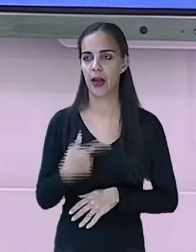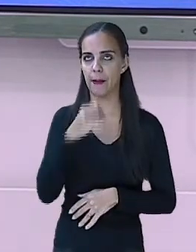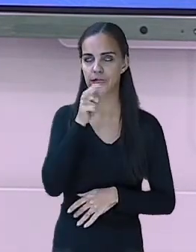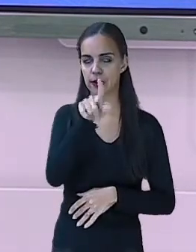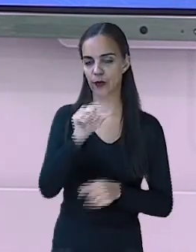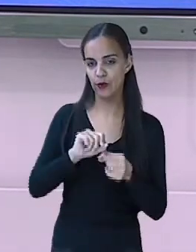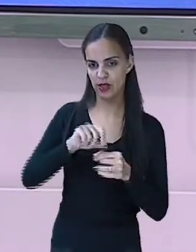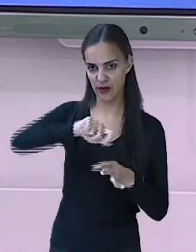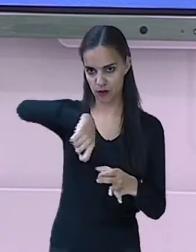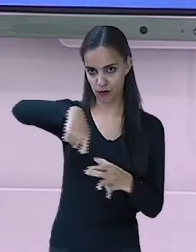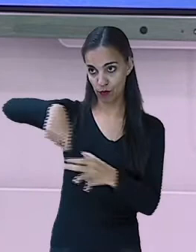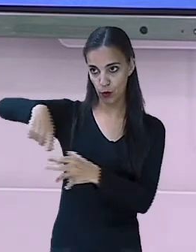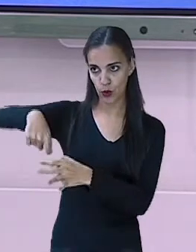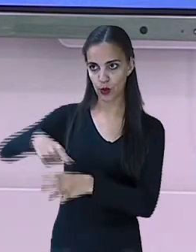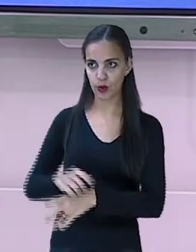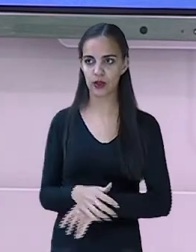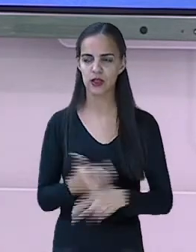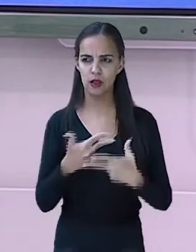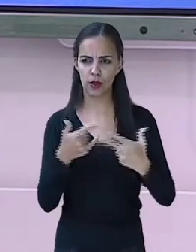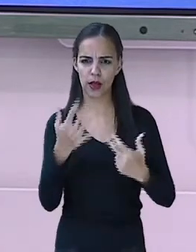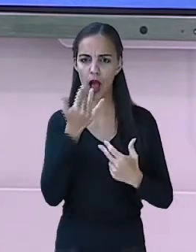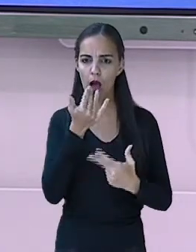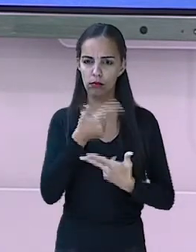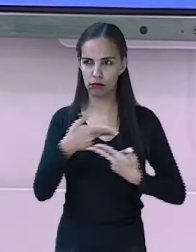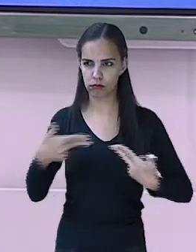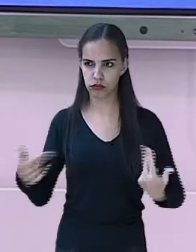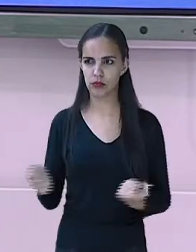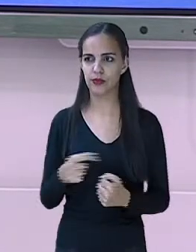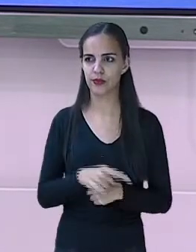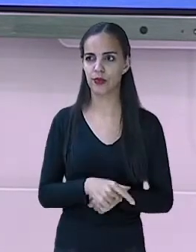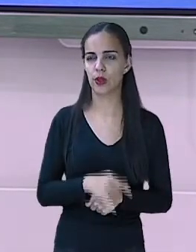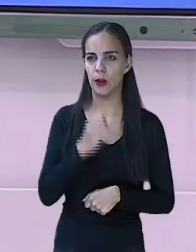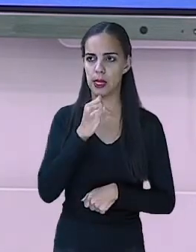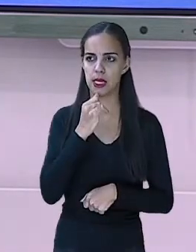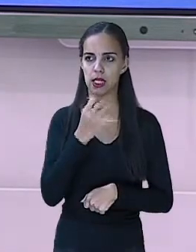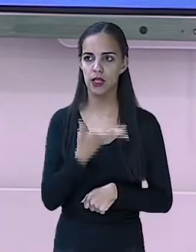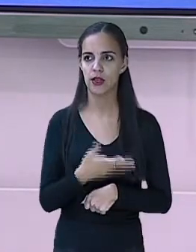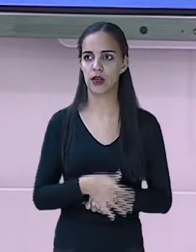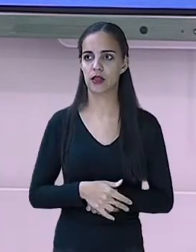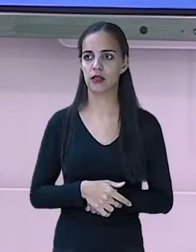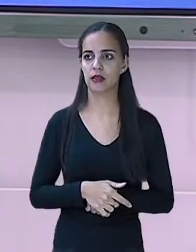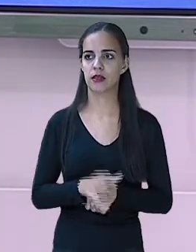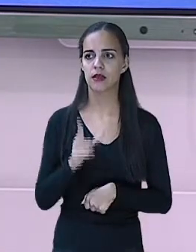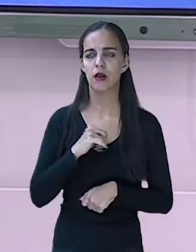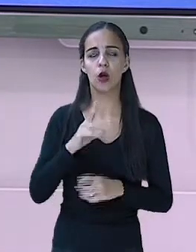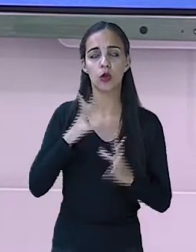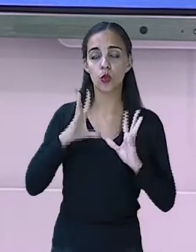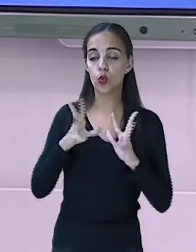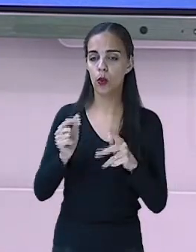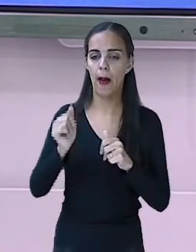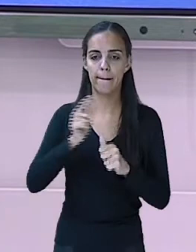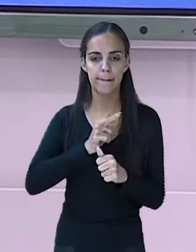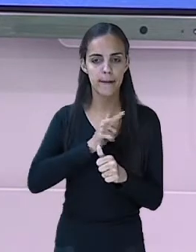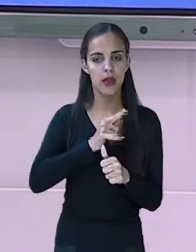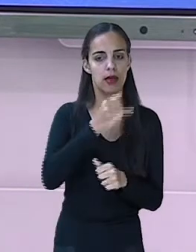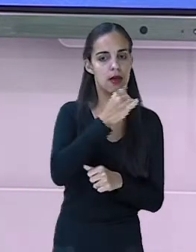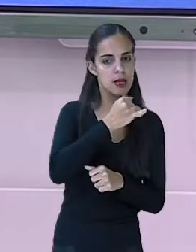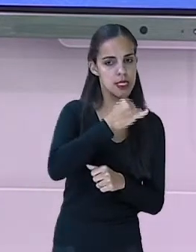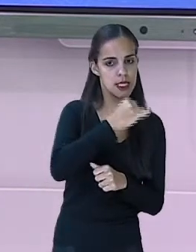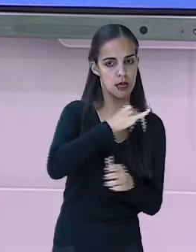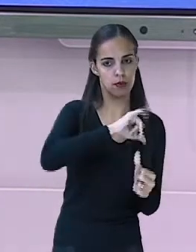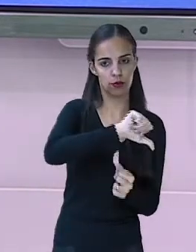cozinhar algum alimento são exemplos de transformações